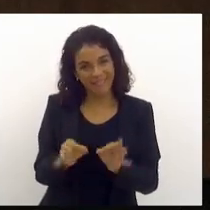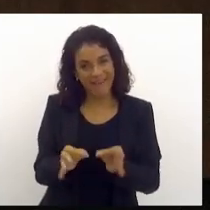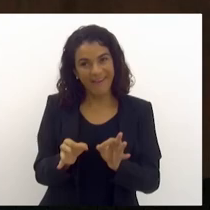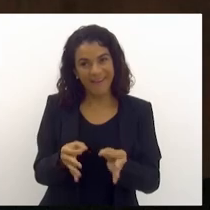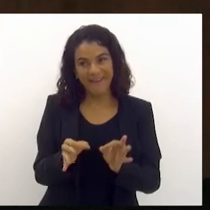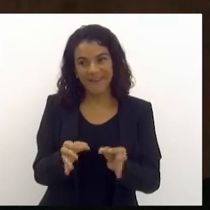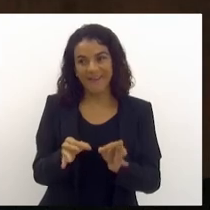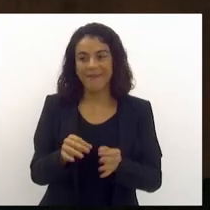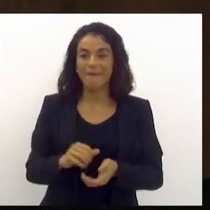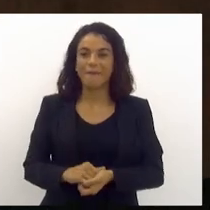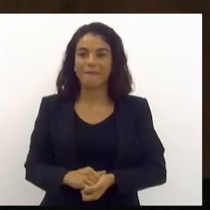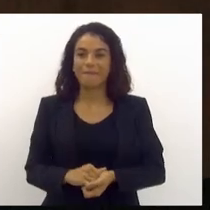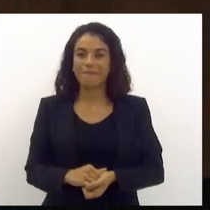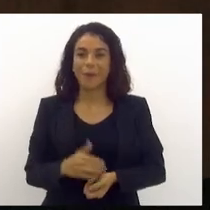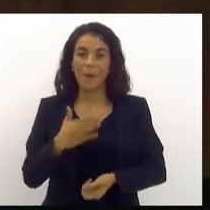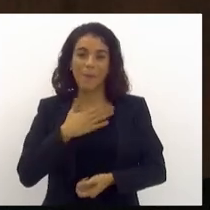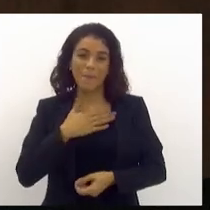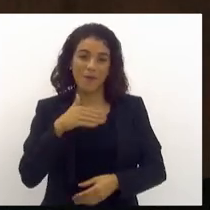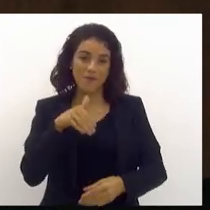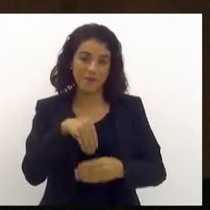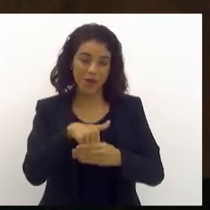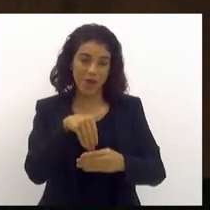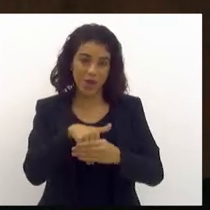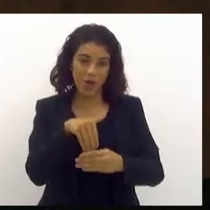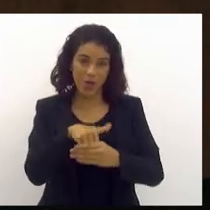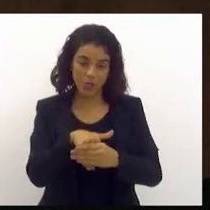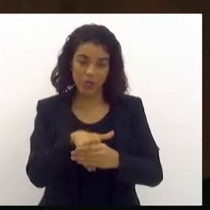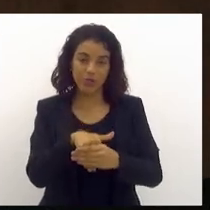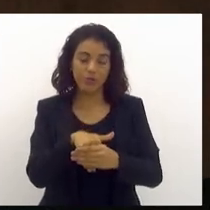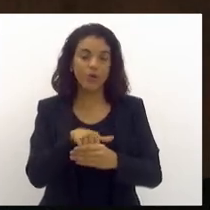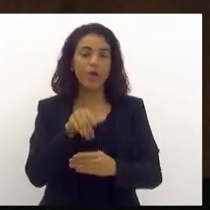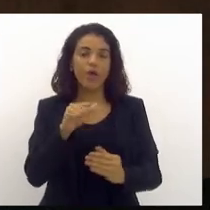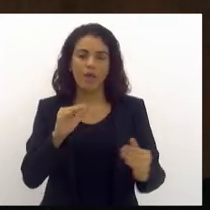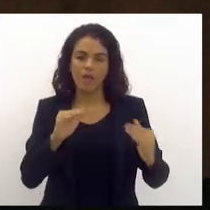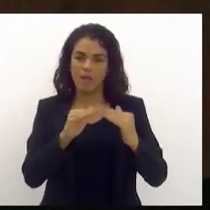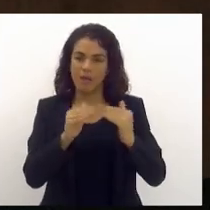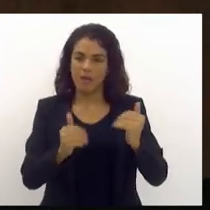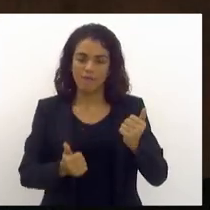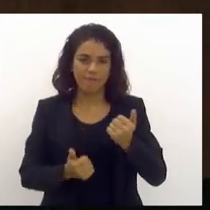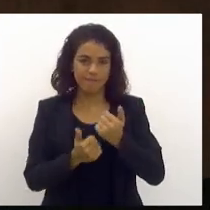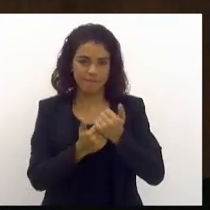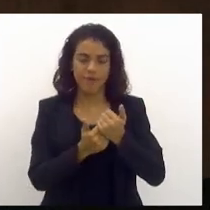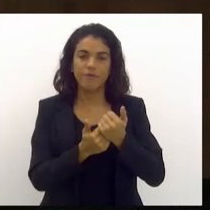presidente. O meu voto é favorável,